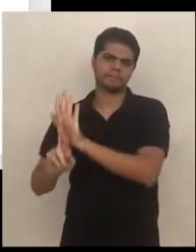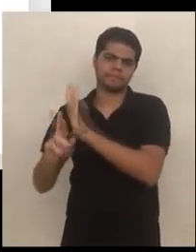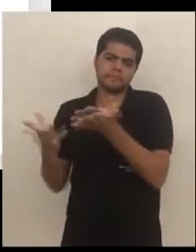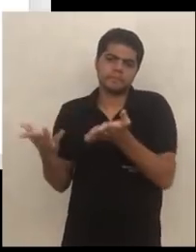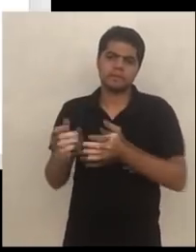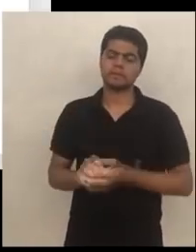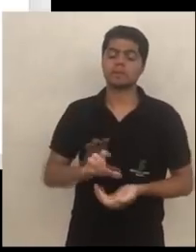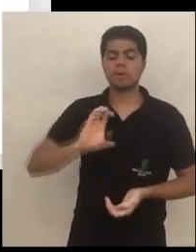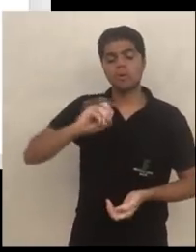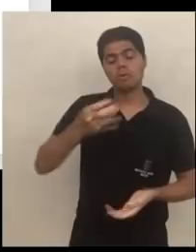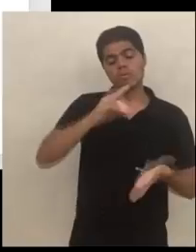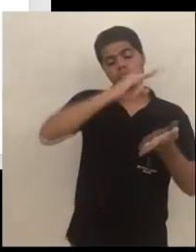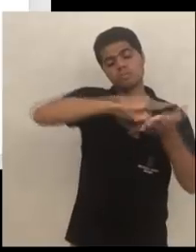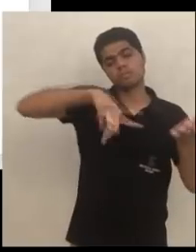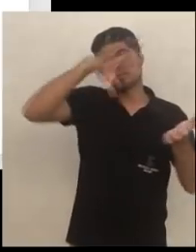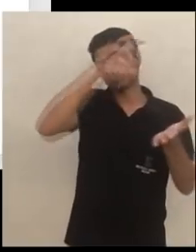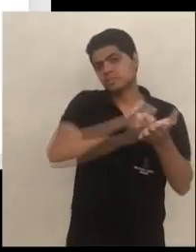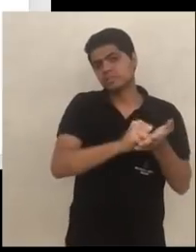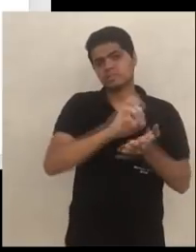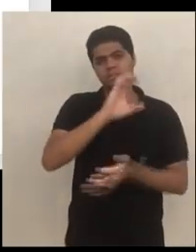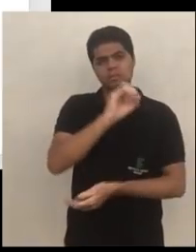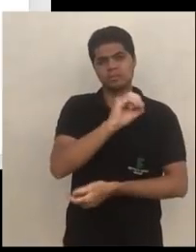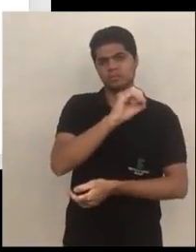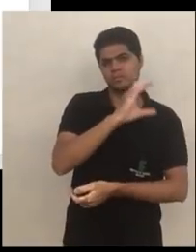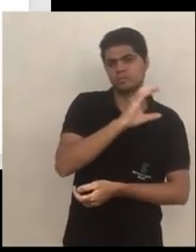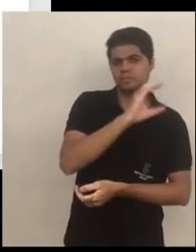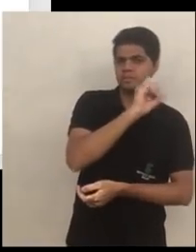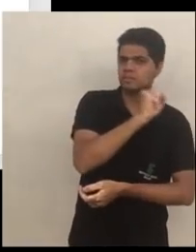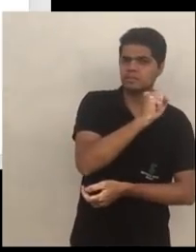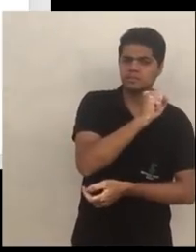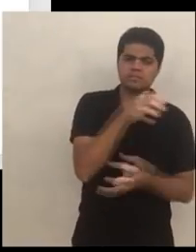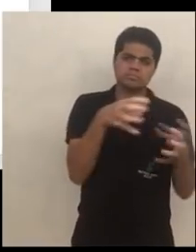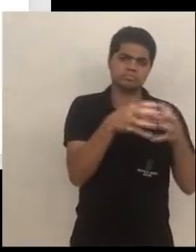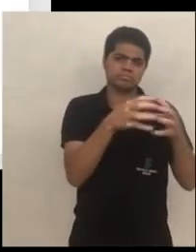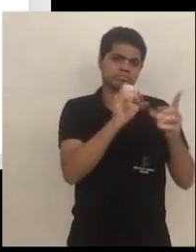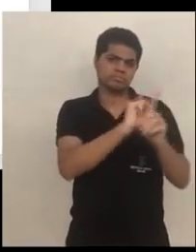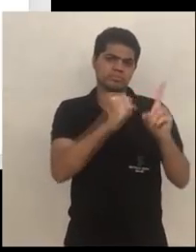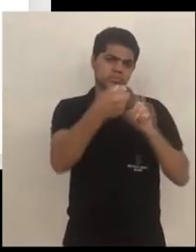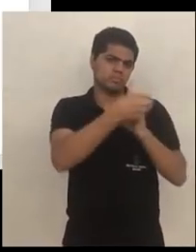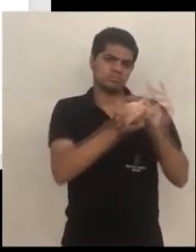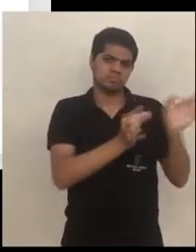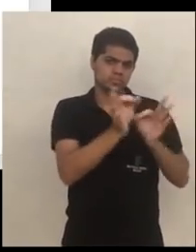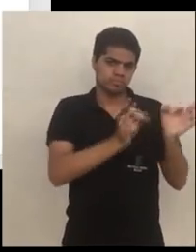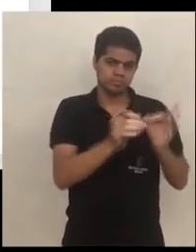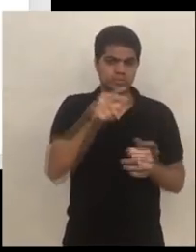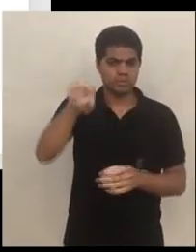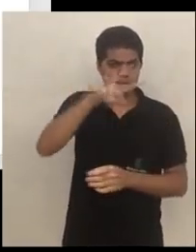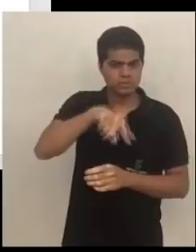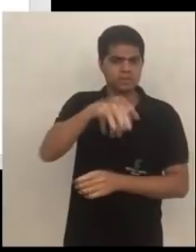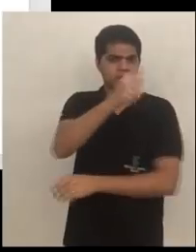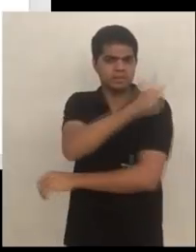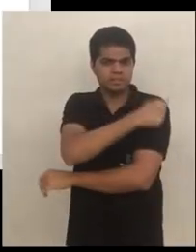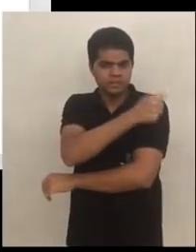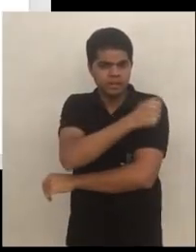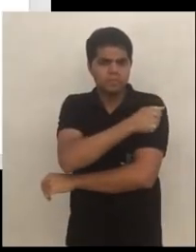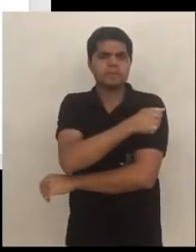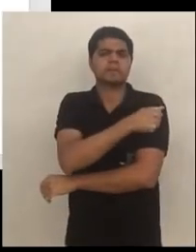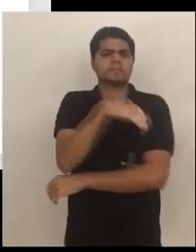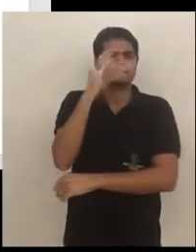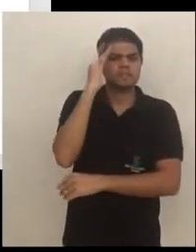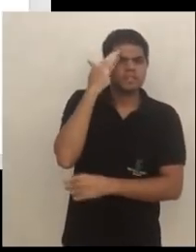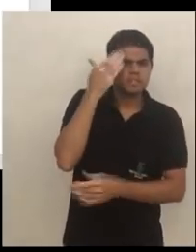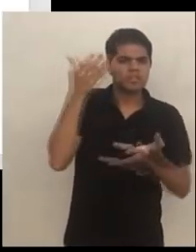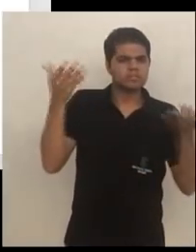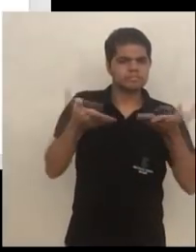para comercialização venda direta. Então, acho que é um desafio. Então, você que é estudante, você que está participando aqui, que está entendendo qual é